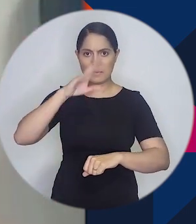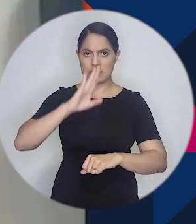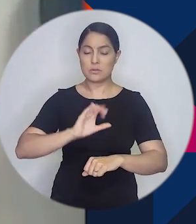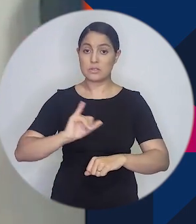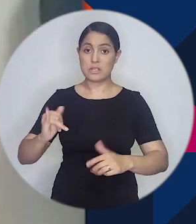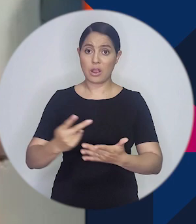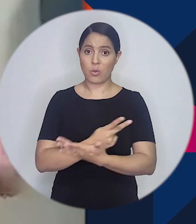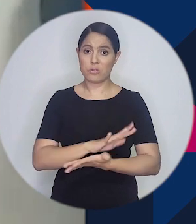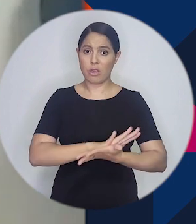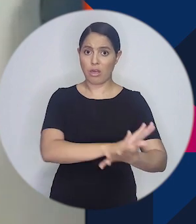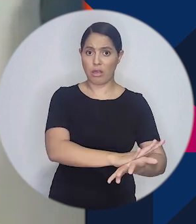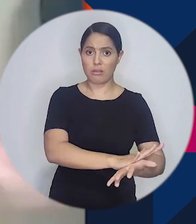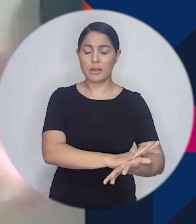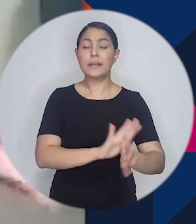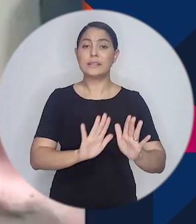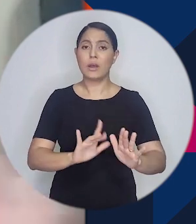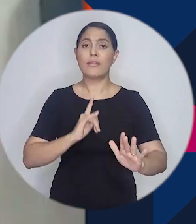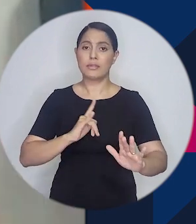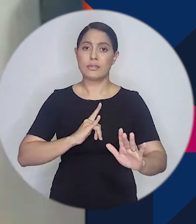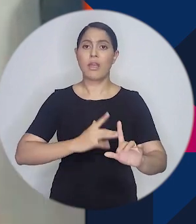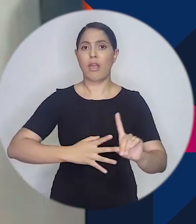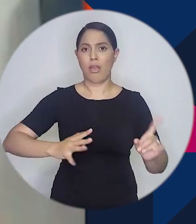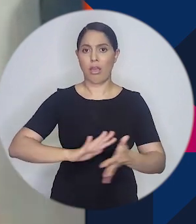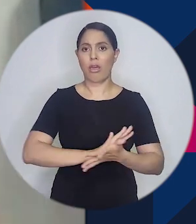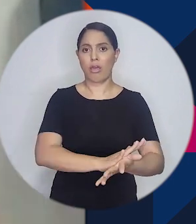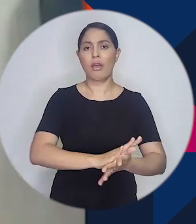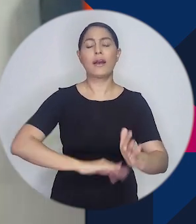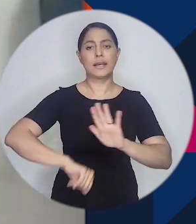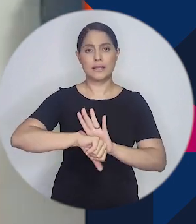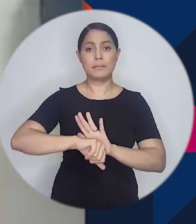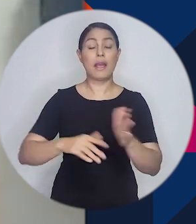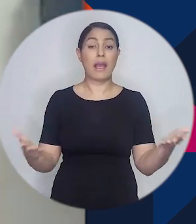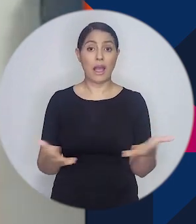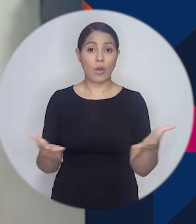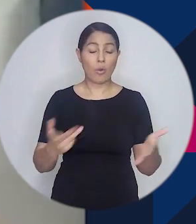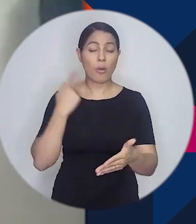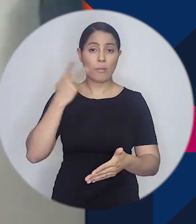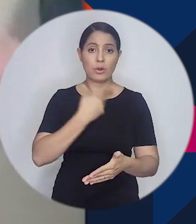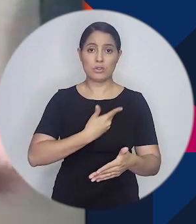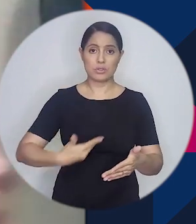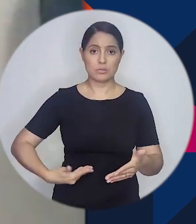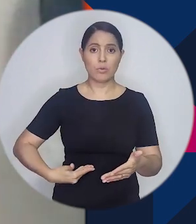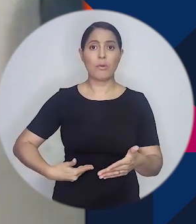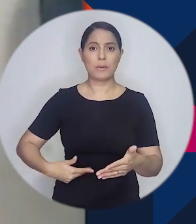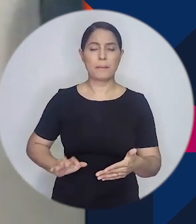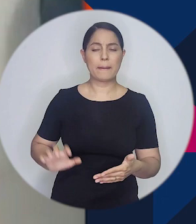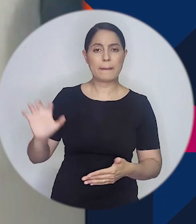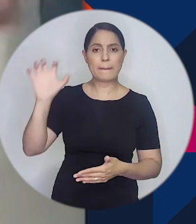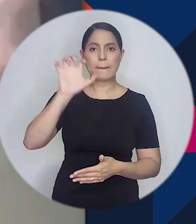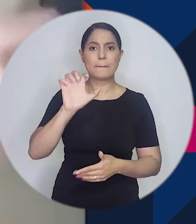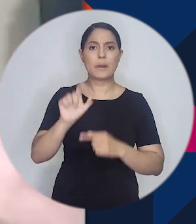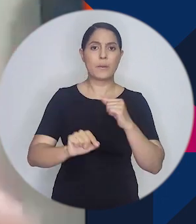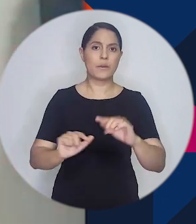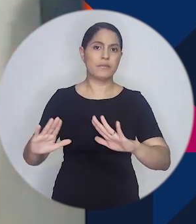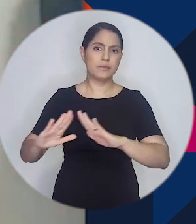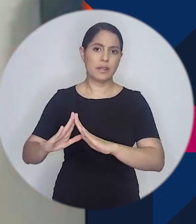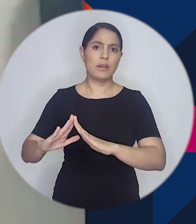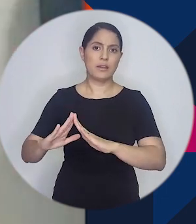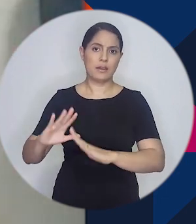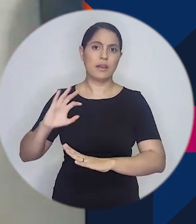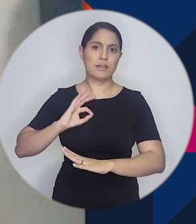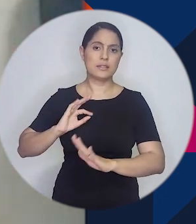Brasil. Então, a gente vê que existe uma movimentação na construção de políticas públicas, especialmente agora que vários estados